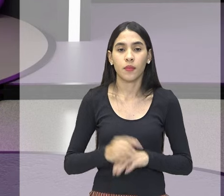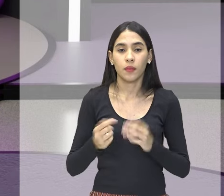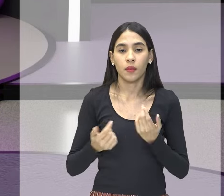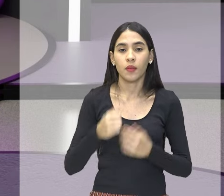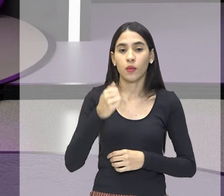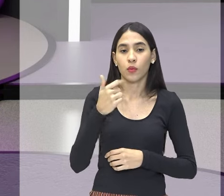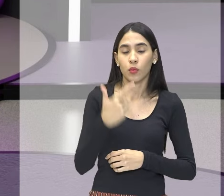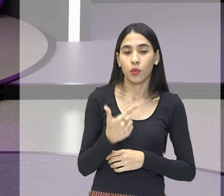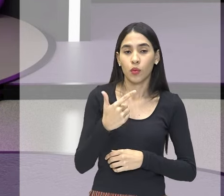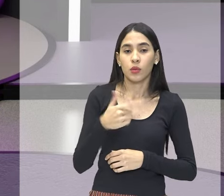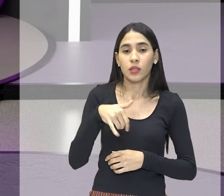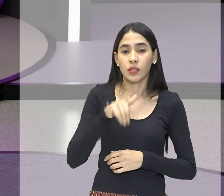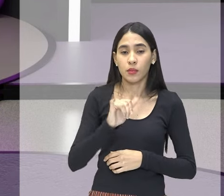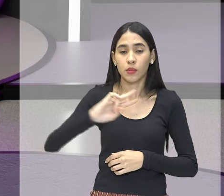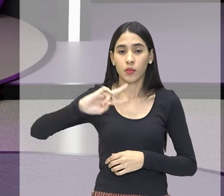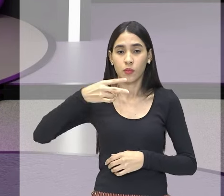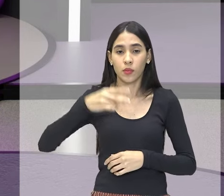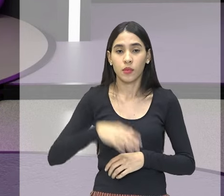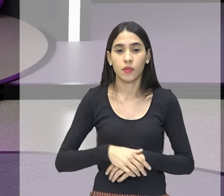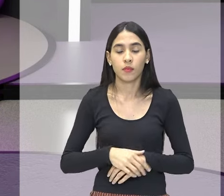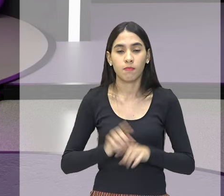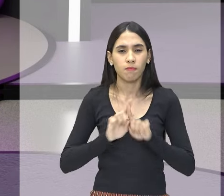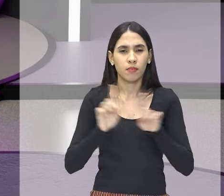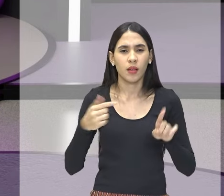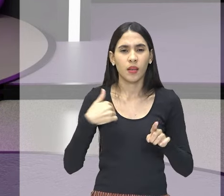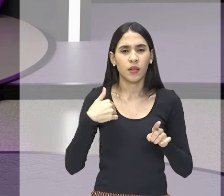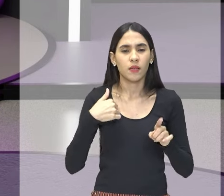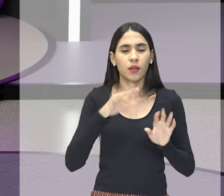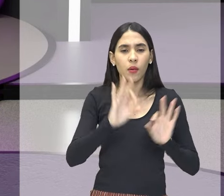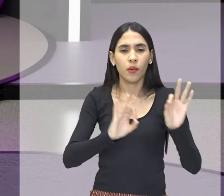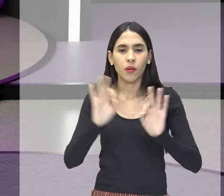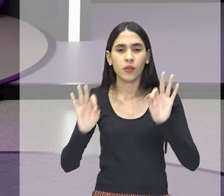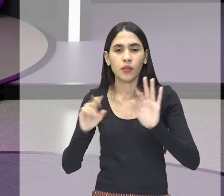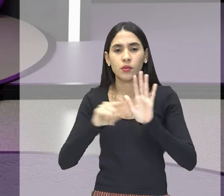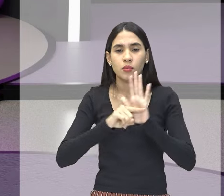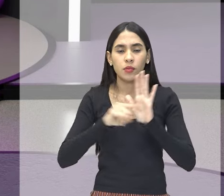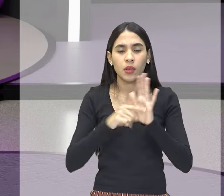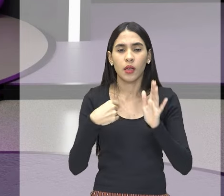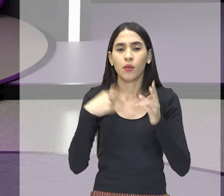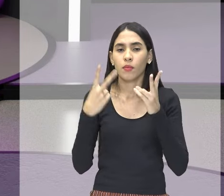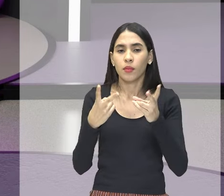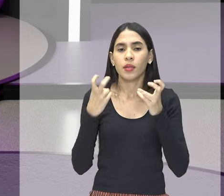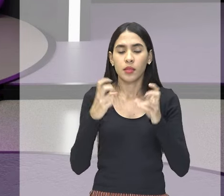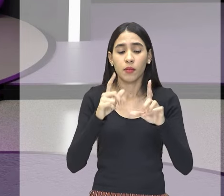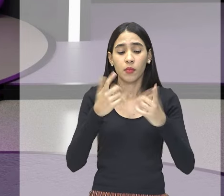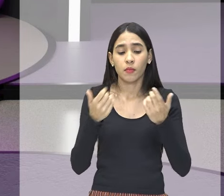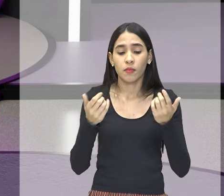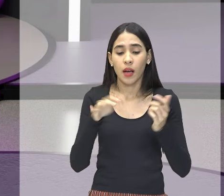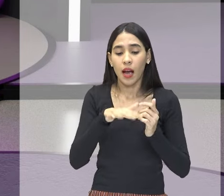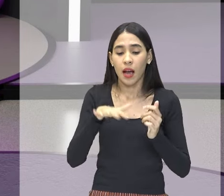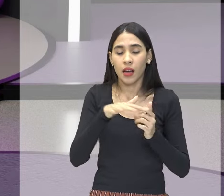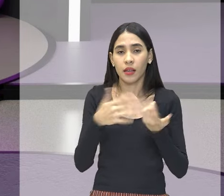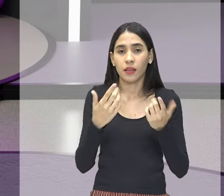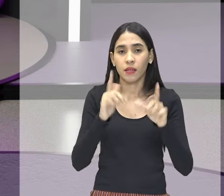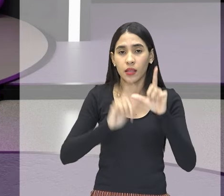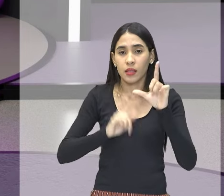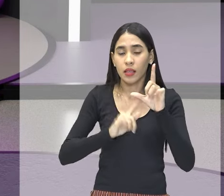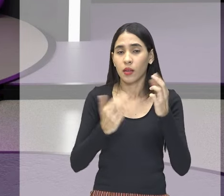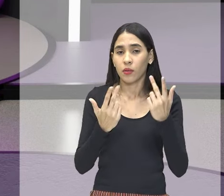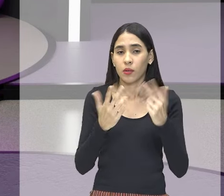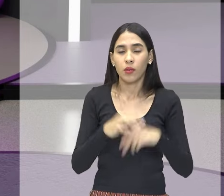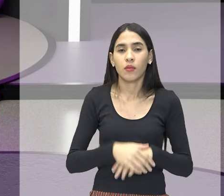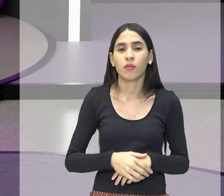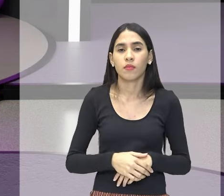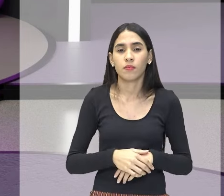12y ao quadrado. Só que eu fico aí nessa subtração, onde eu percebo que a parte literal é a mesma. O que é que eu vou fazer?